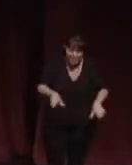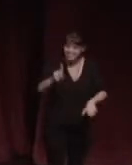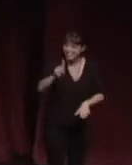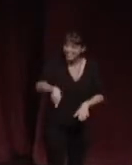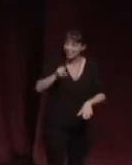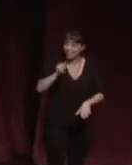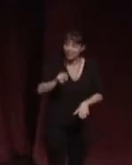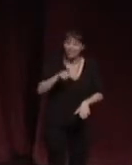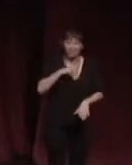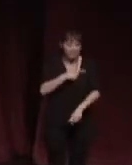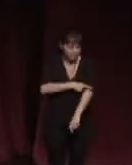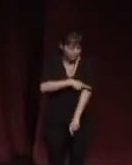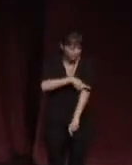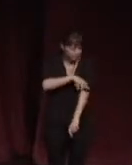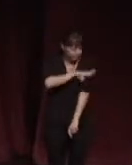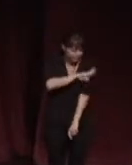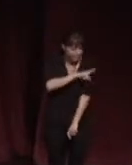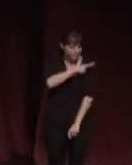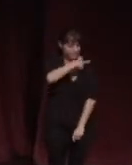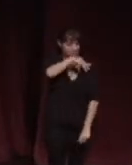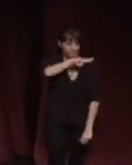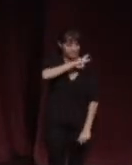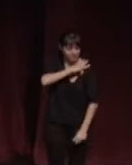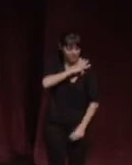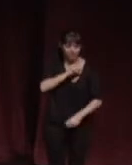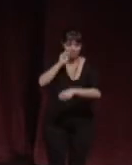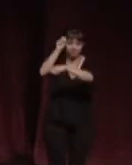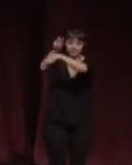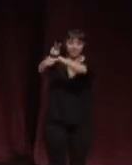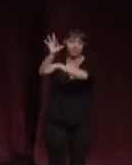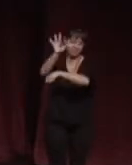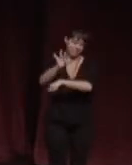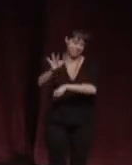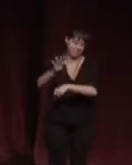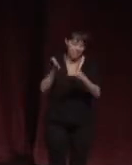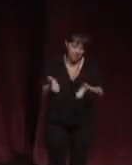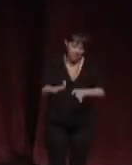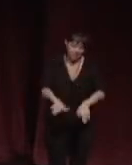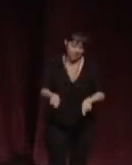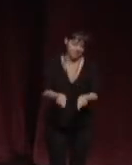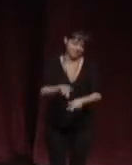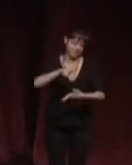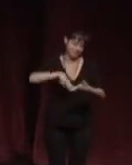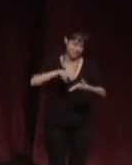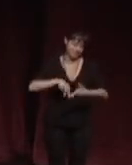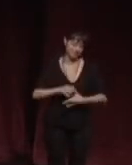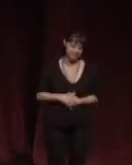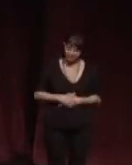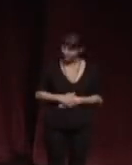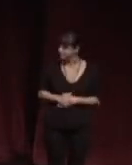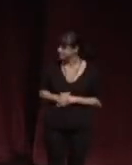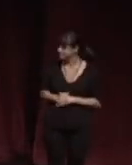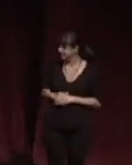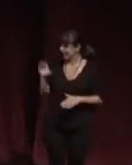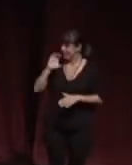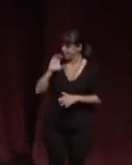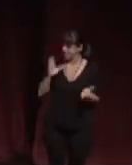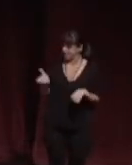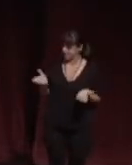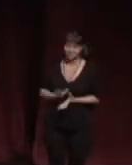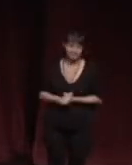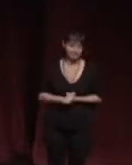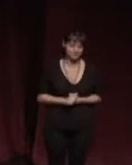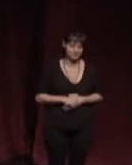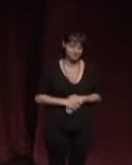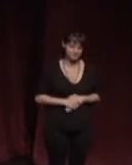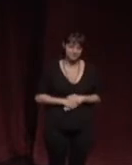médio, que entra no ensino superior. Vamos lá? Vou ser rápido agora. Como é que